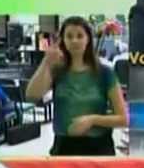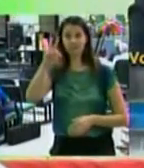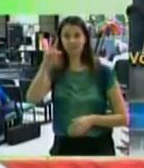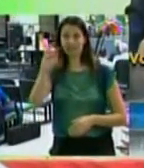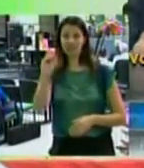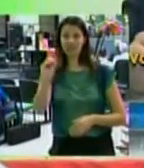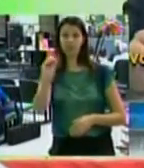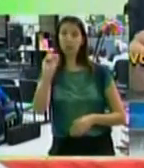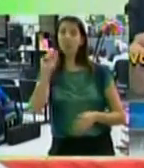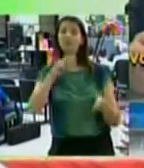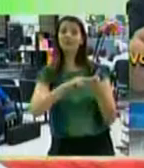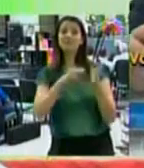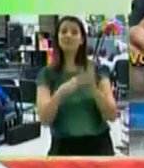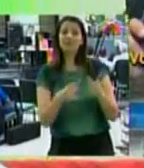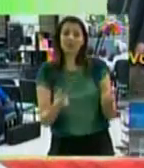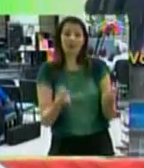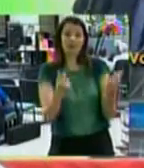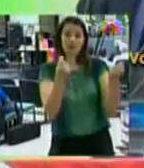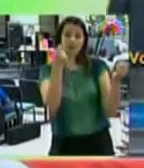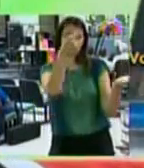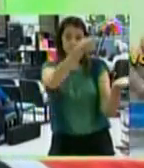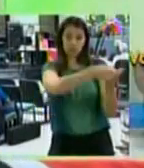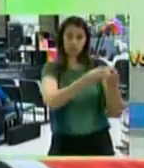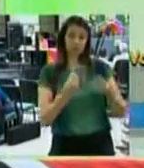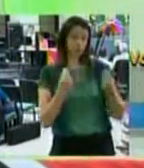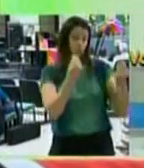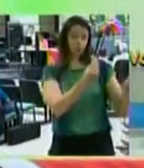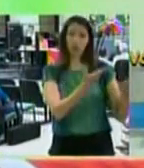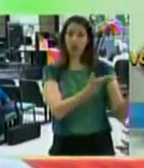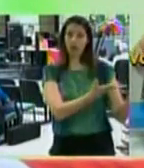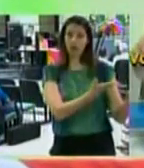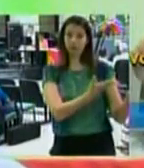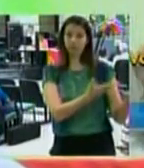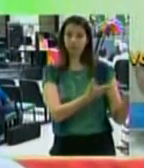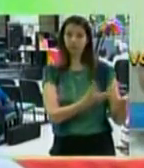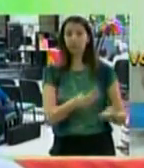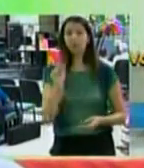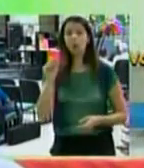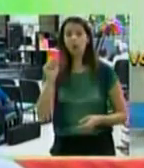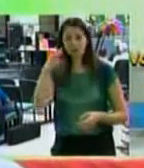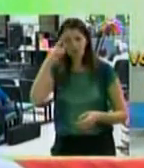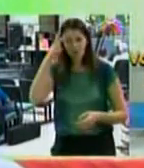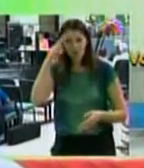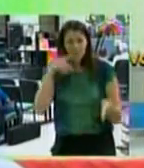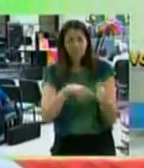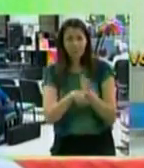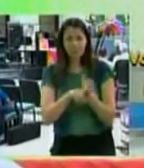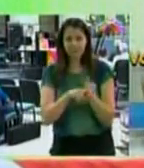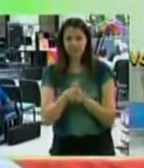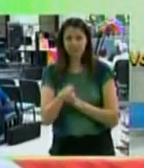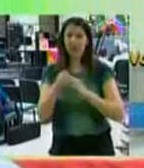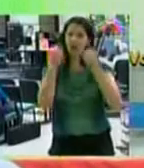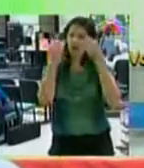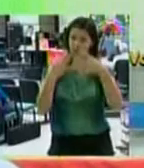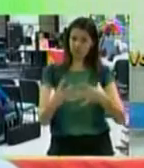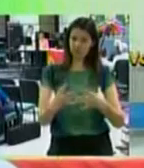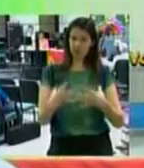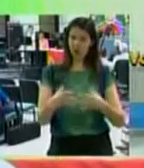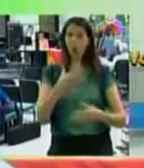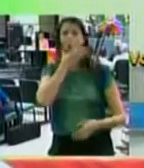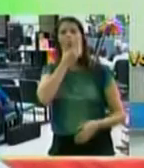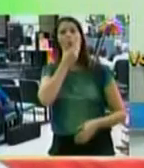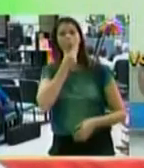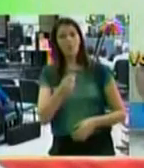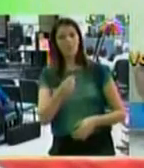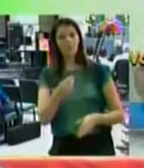popular, dinheiro, poder aquisitivo. E segundo os historiadores, esse senhor está